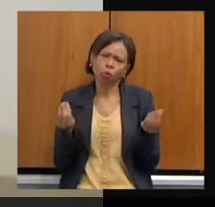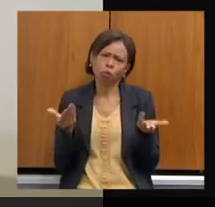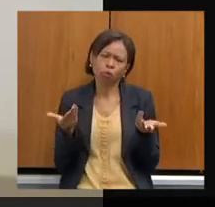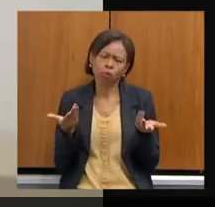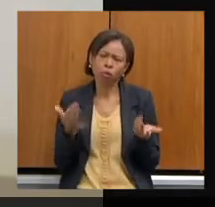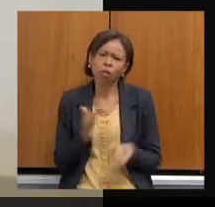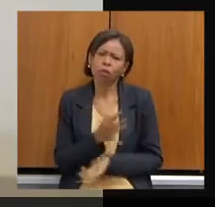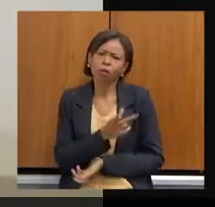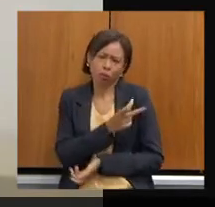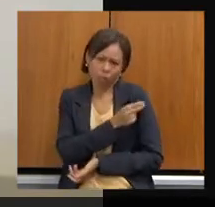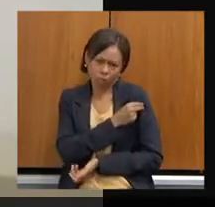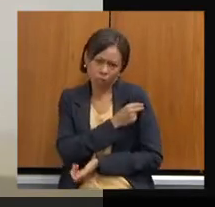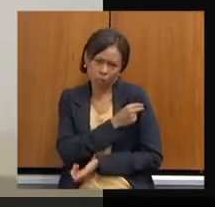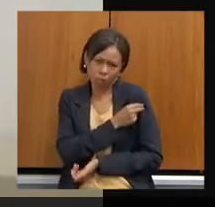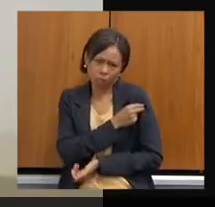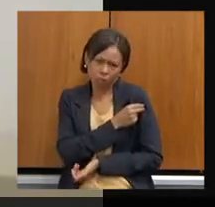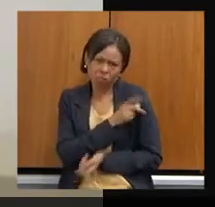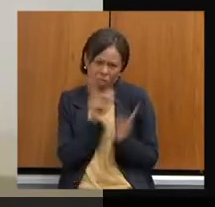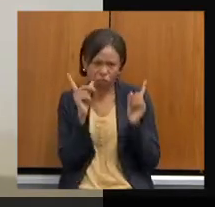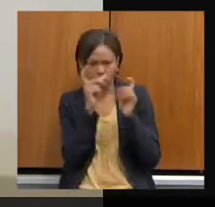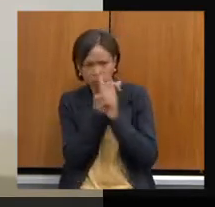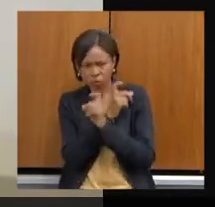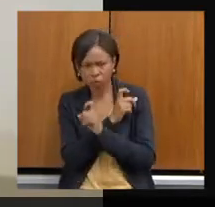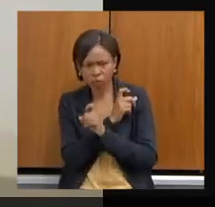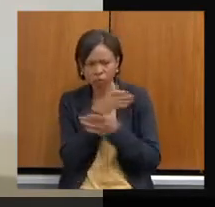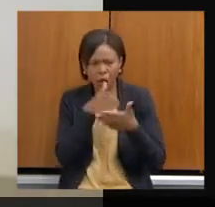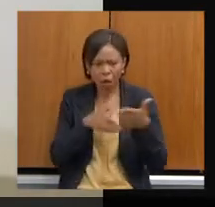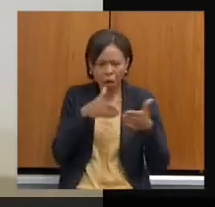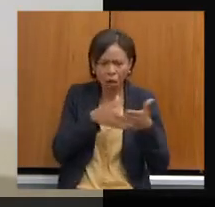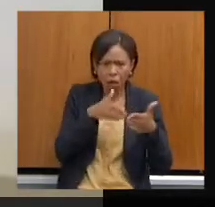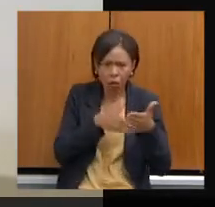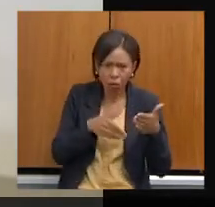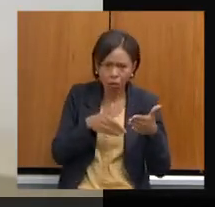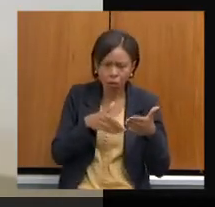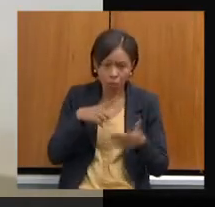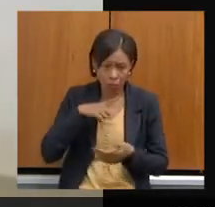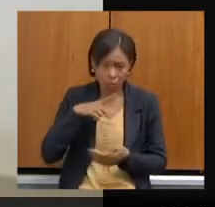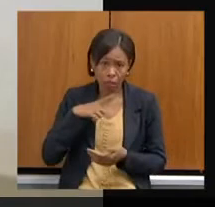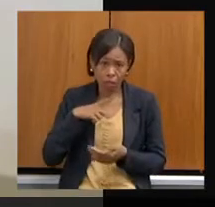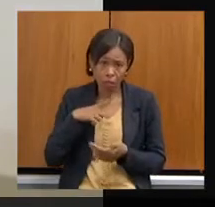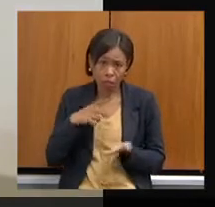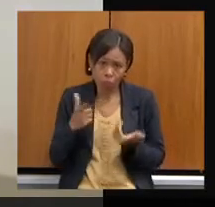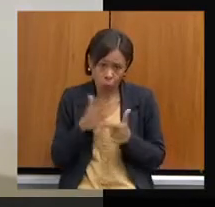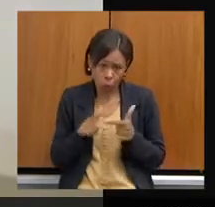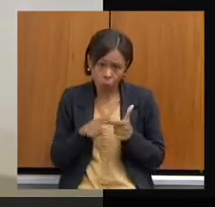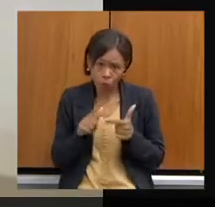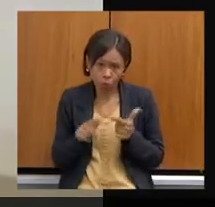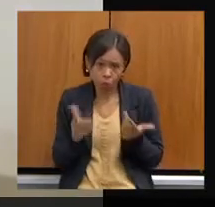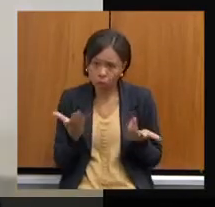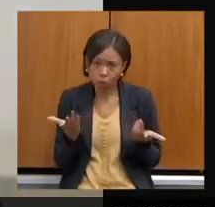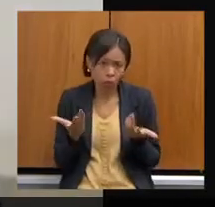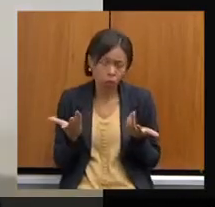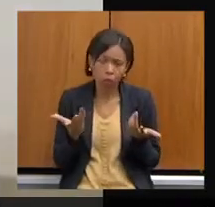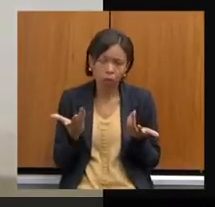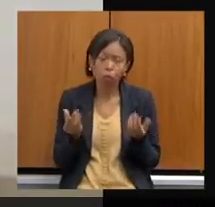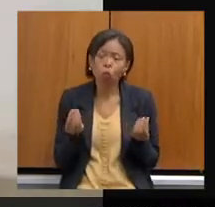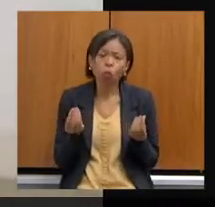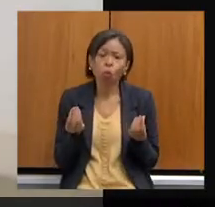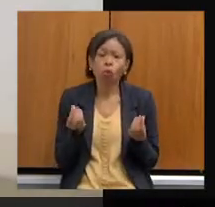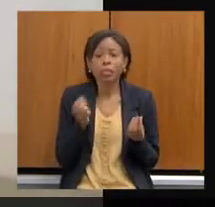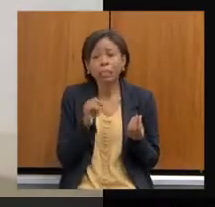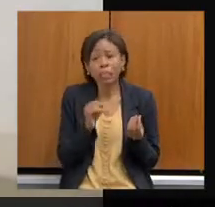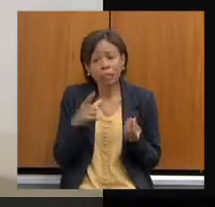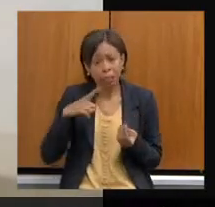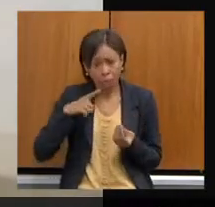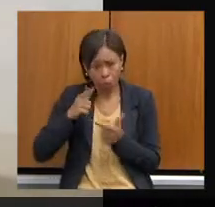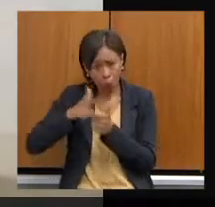vacinação está tendo alguma dificuldade caso exista alguma dificuldade é que medidas da